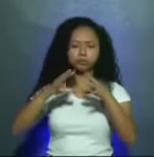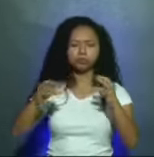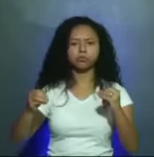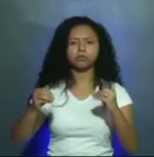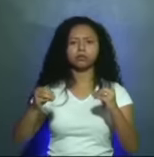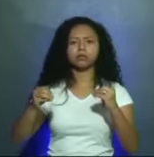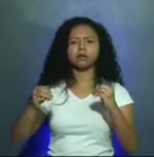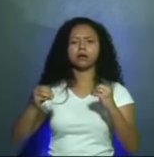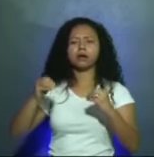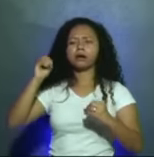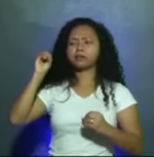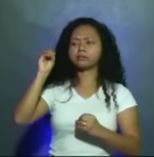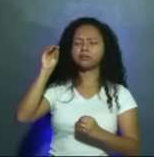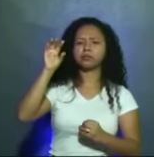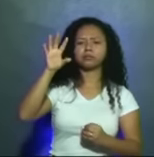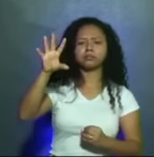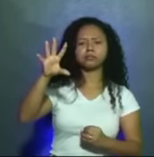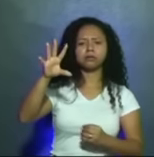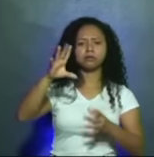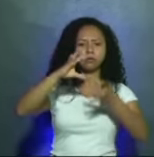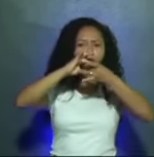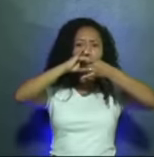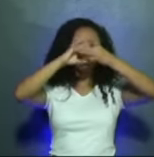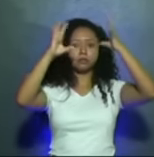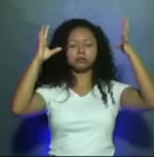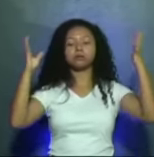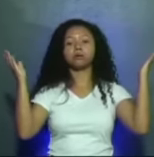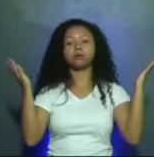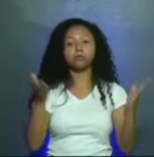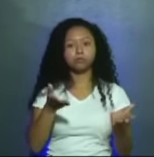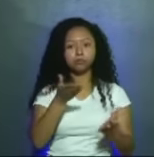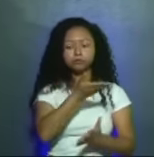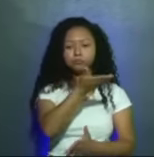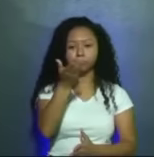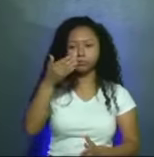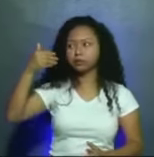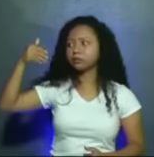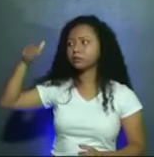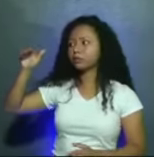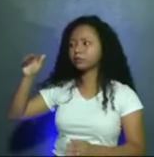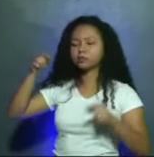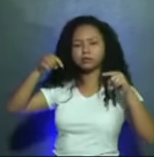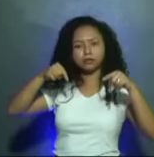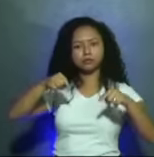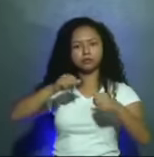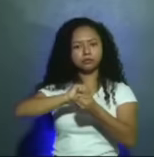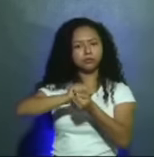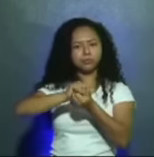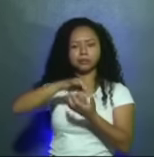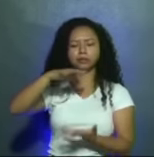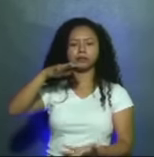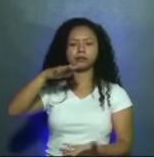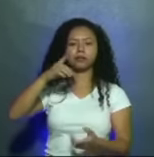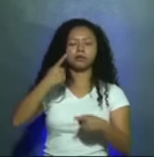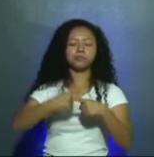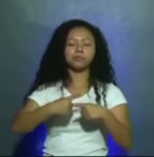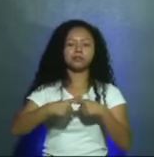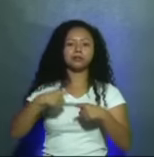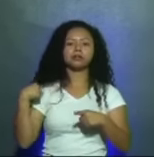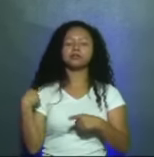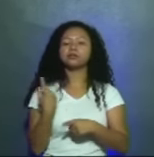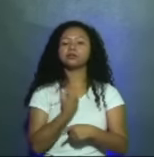libertação. Hoje você vai sair daqui com seu milagre, em nome de Jesus, porque nós cremos